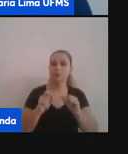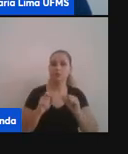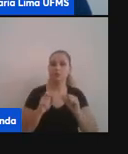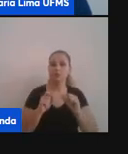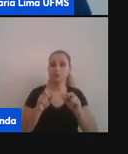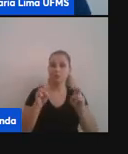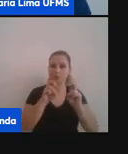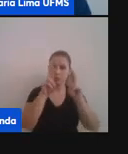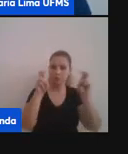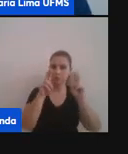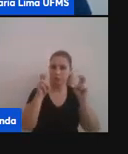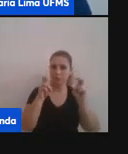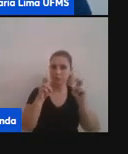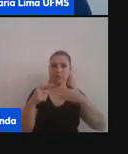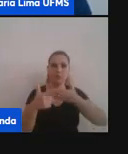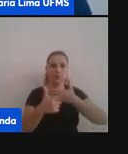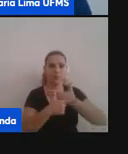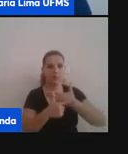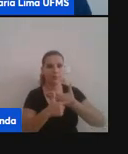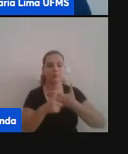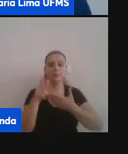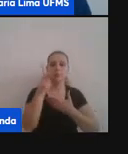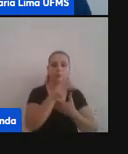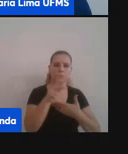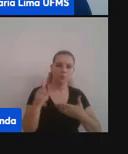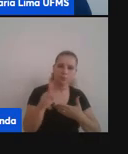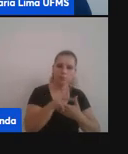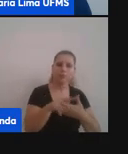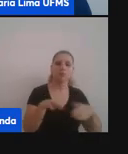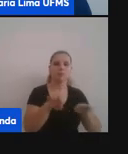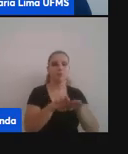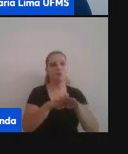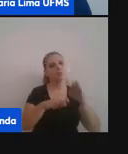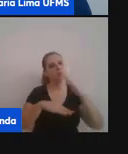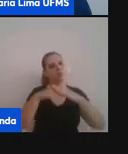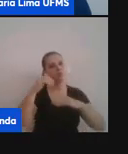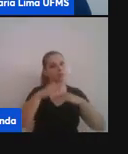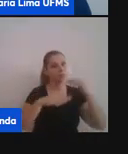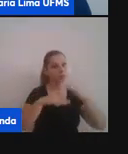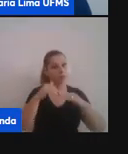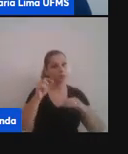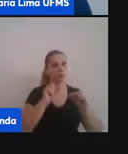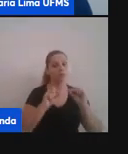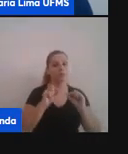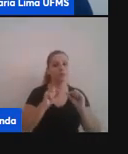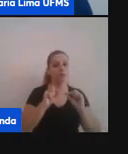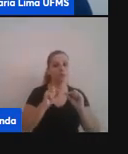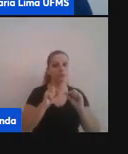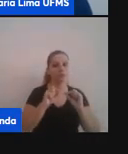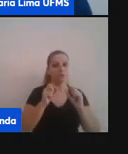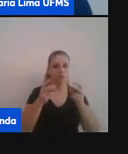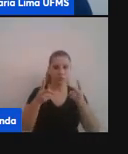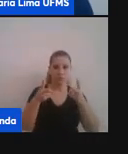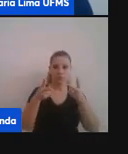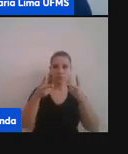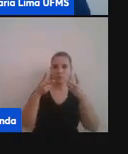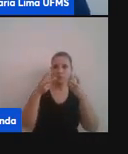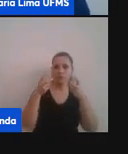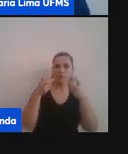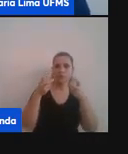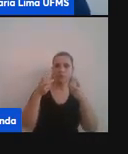o papel dos professores, dos funcionários, né? Existe uma concepção de enxergá-los como moralizadores, mais